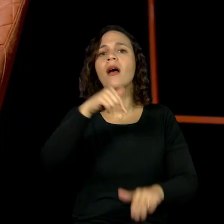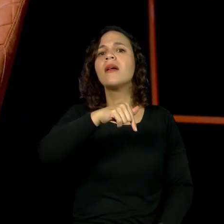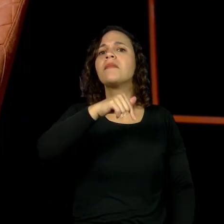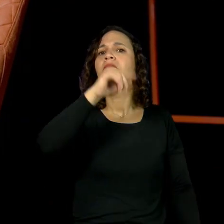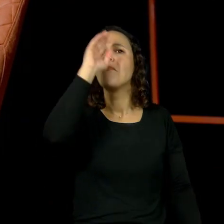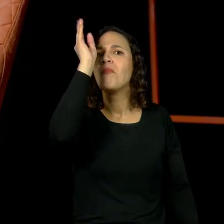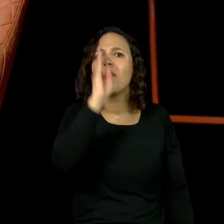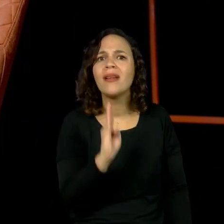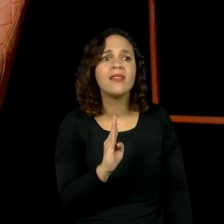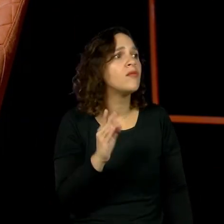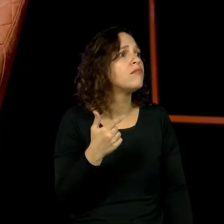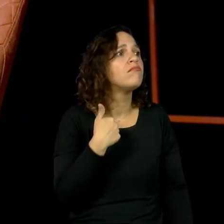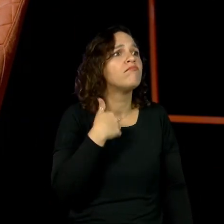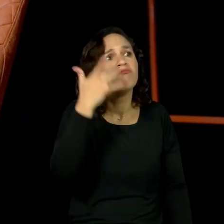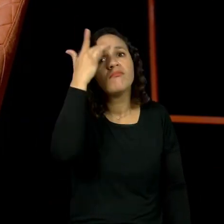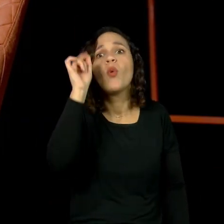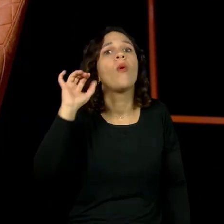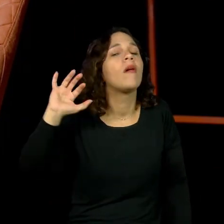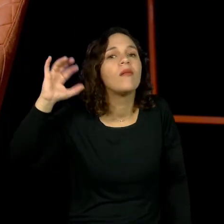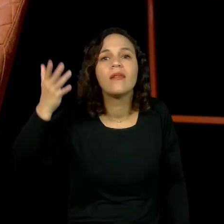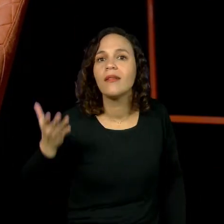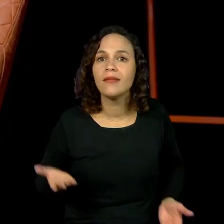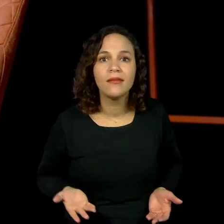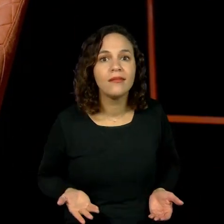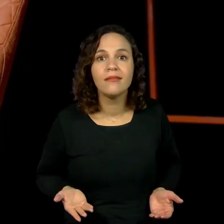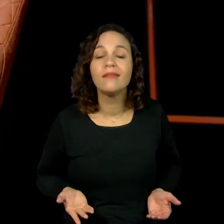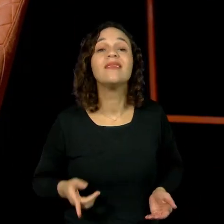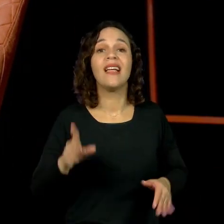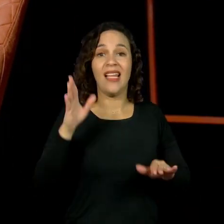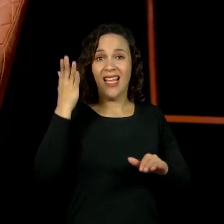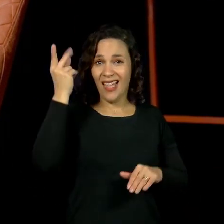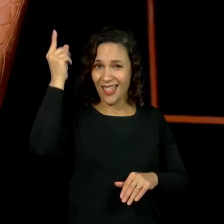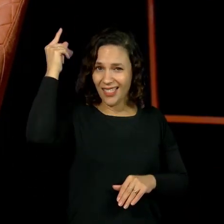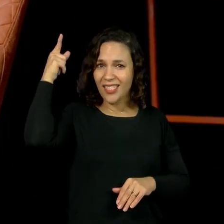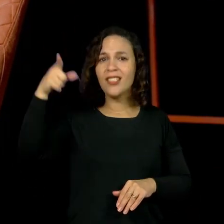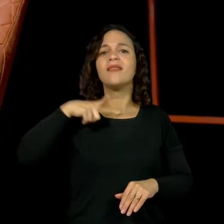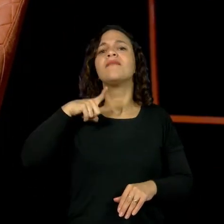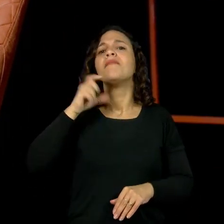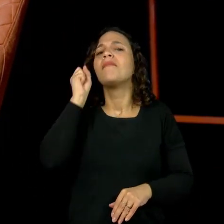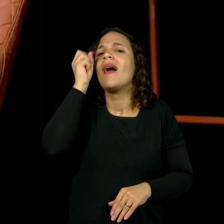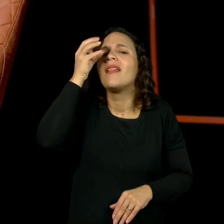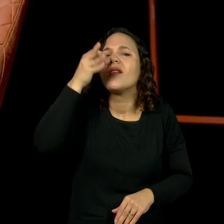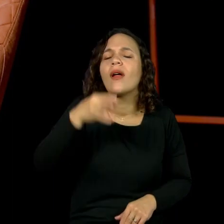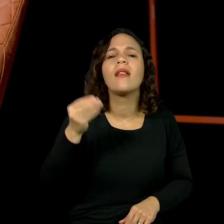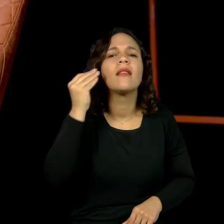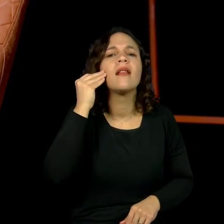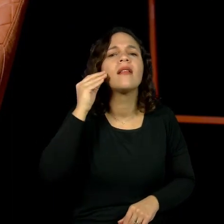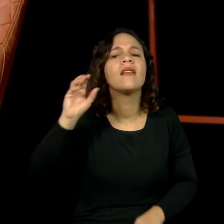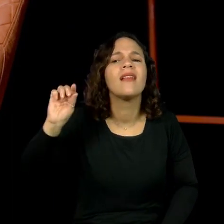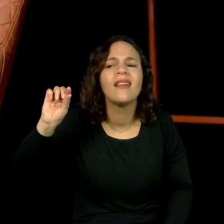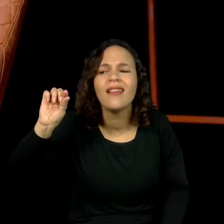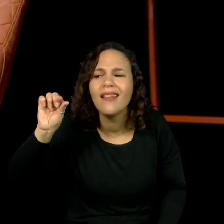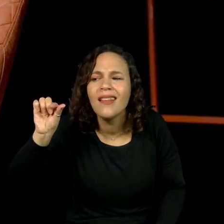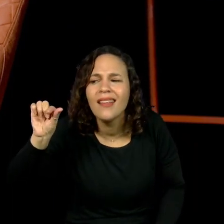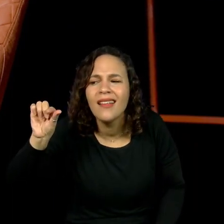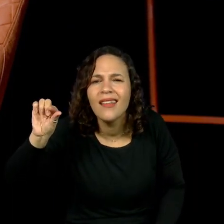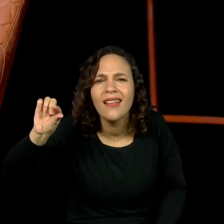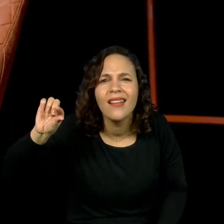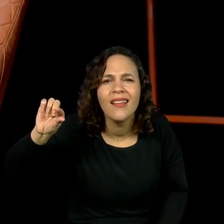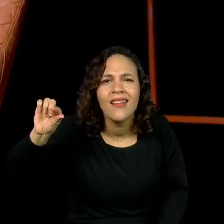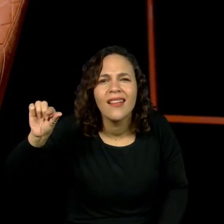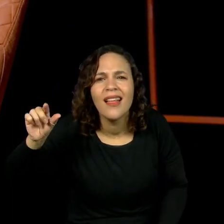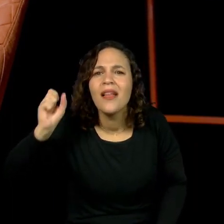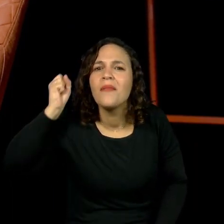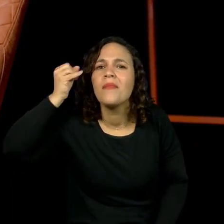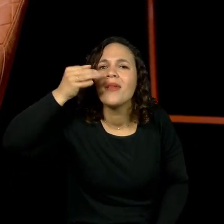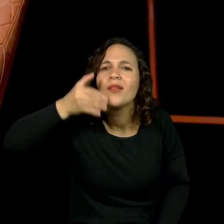de madrugada, você sintonizar uma rádio de Pernambuco, por exemplo, era de madrugada, tinha um amigo no Epu,